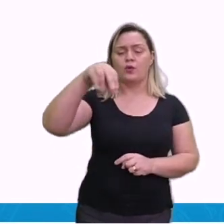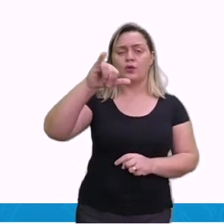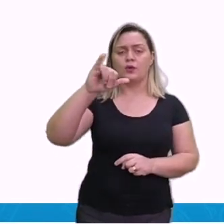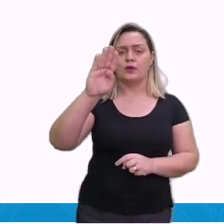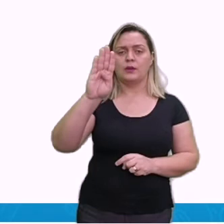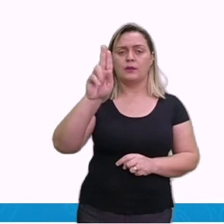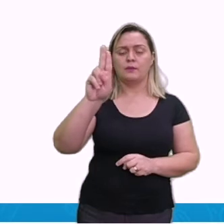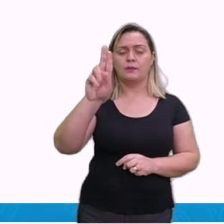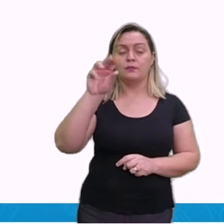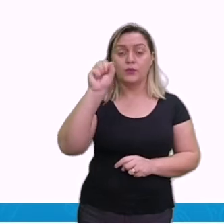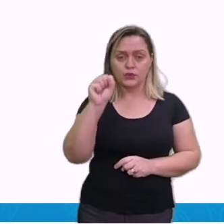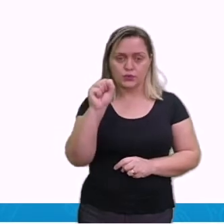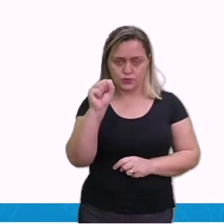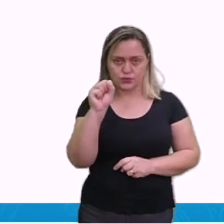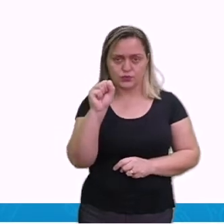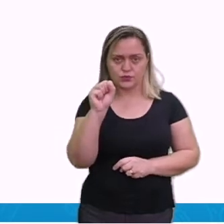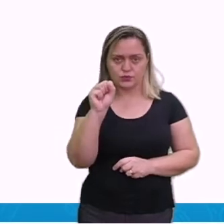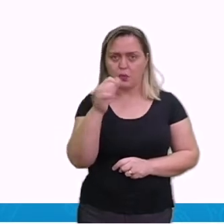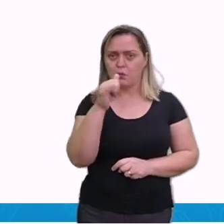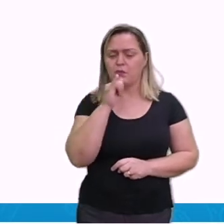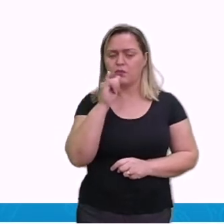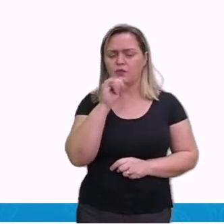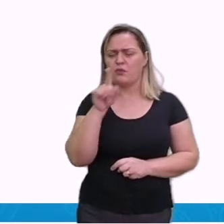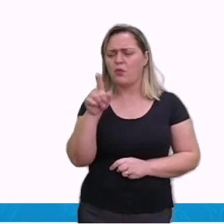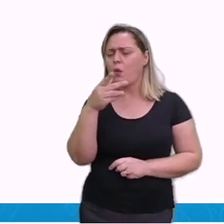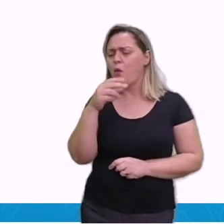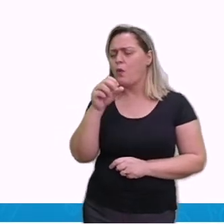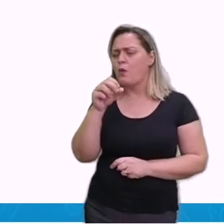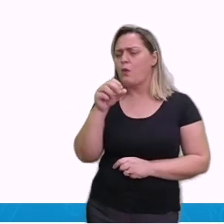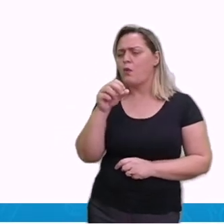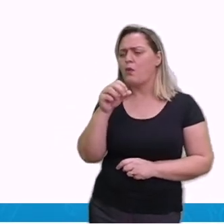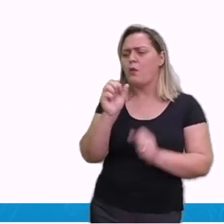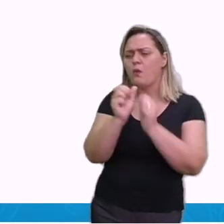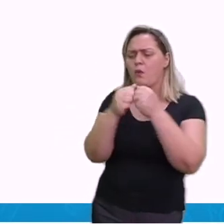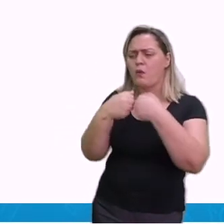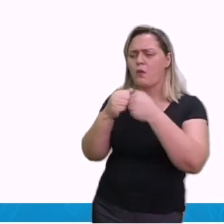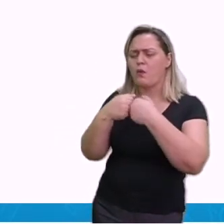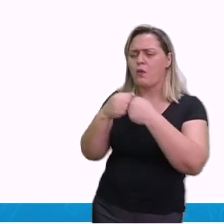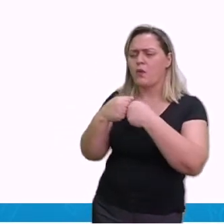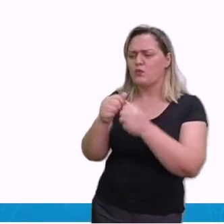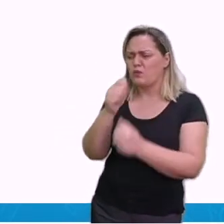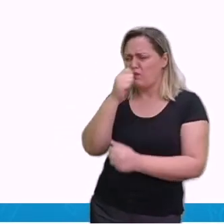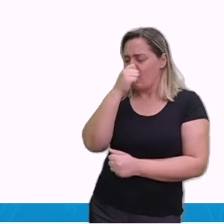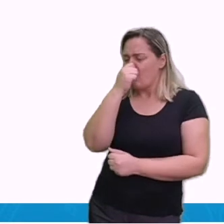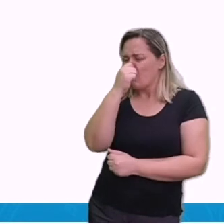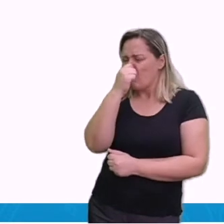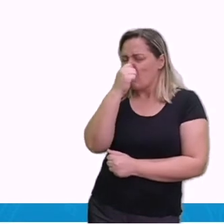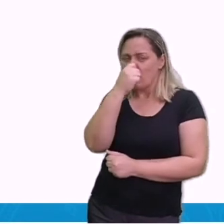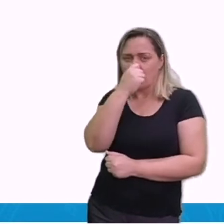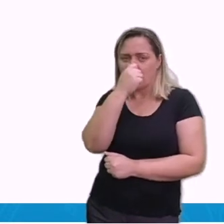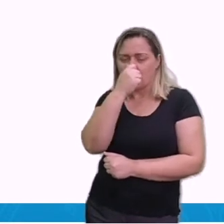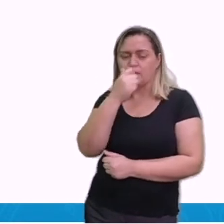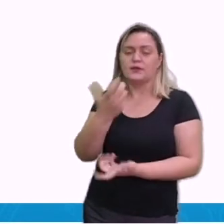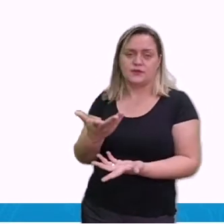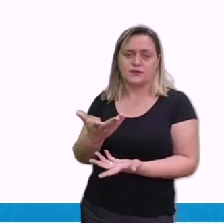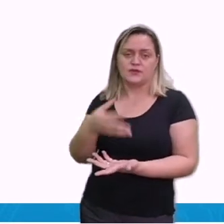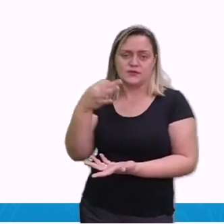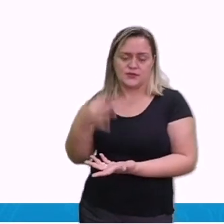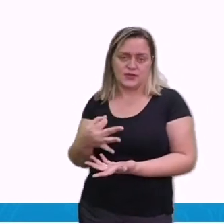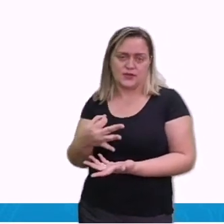diferença? E agora eu trouxe aqui, olha, outras palavras. Por exemplo, ônibus. Quando ela está